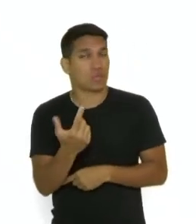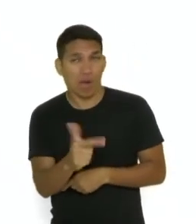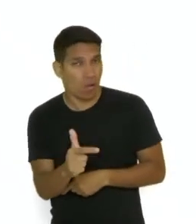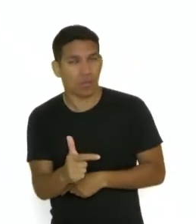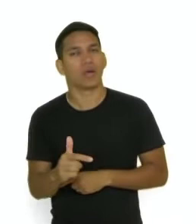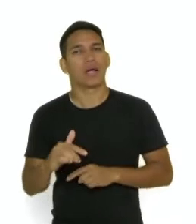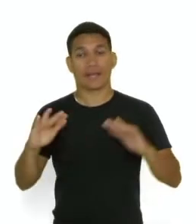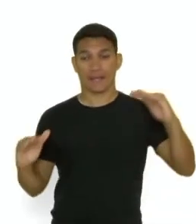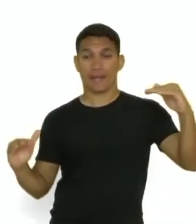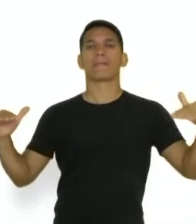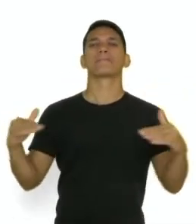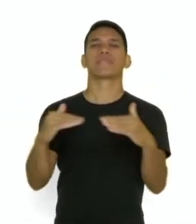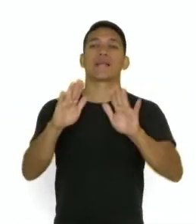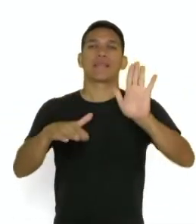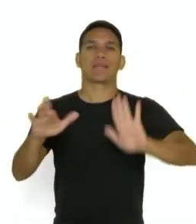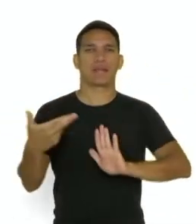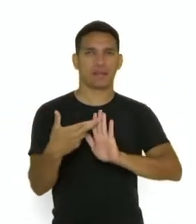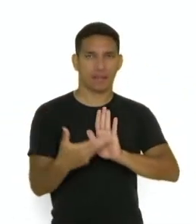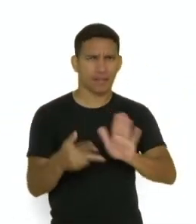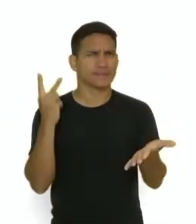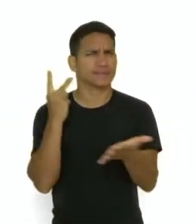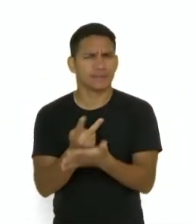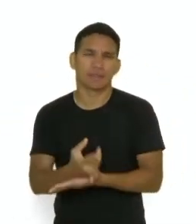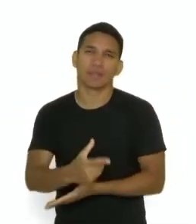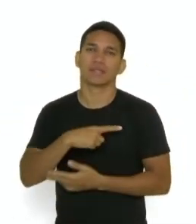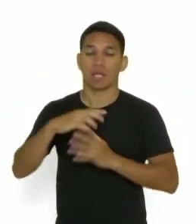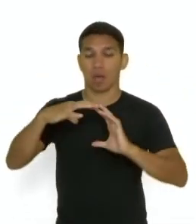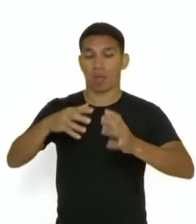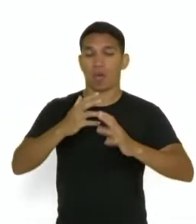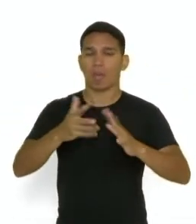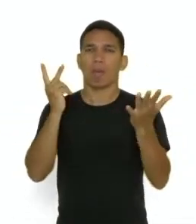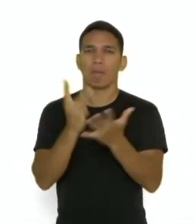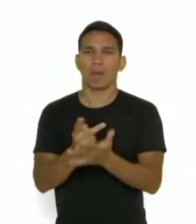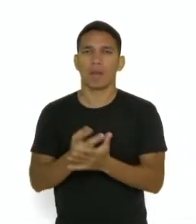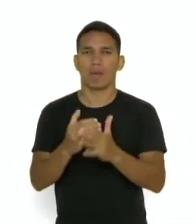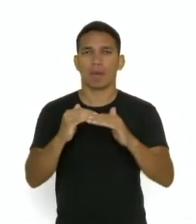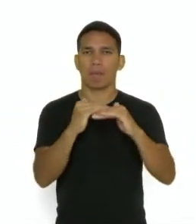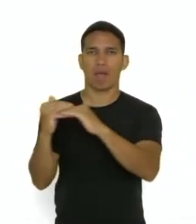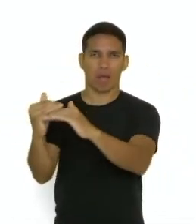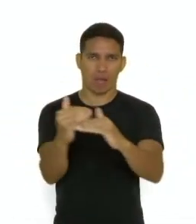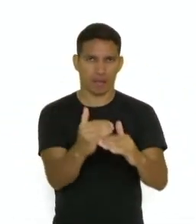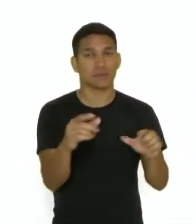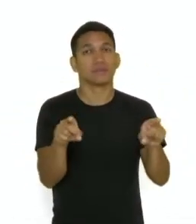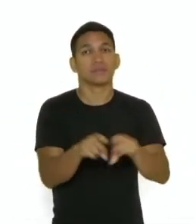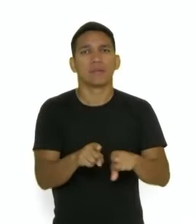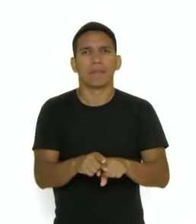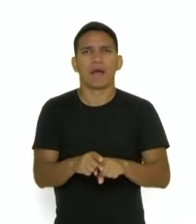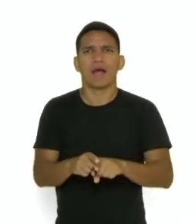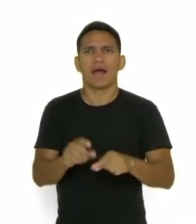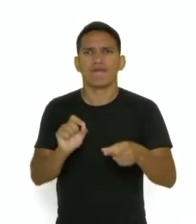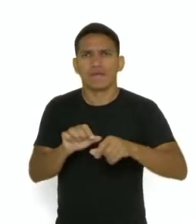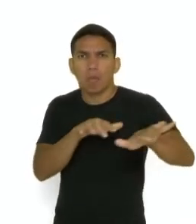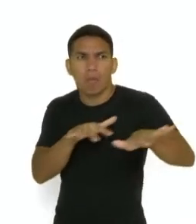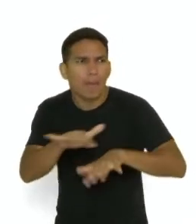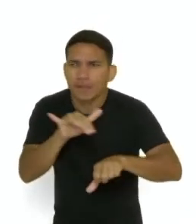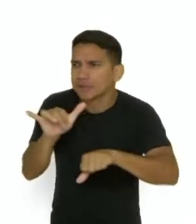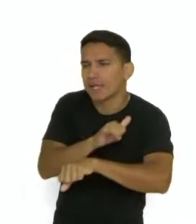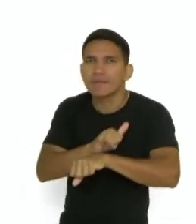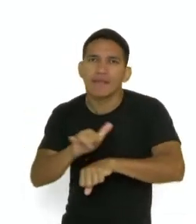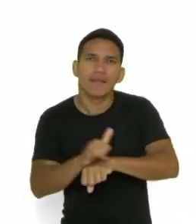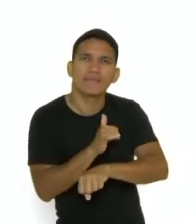regras temos sempre bolas equipamentos com as mesmas dimensões e atividades com técnica e tática